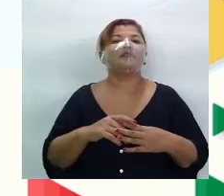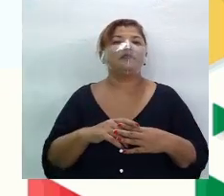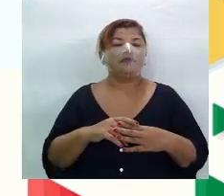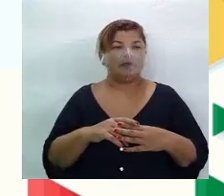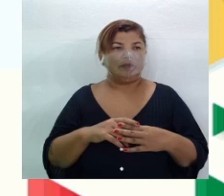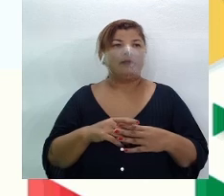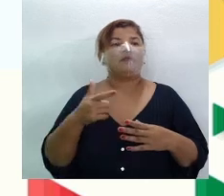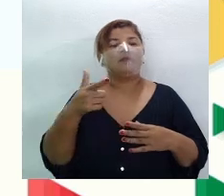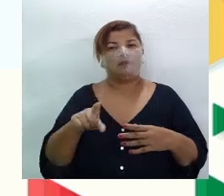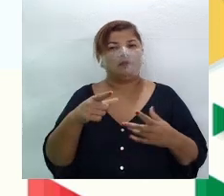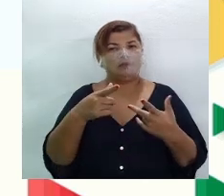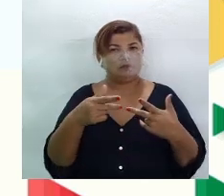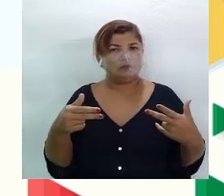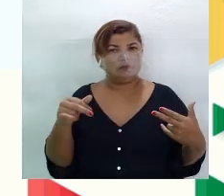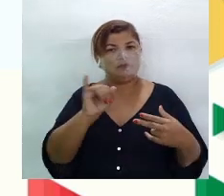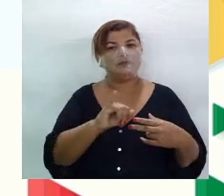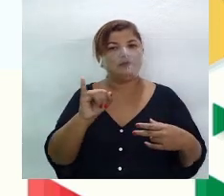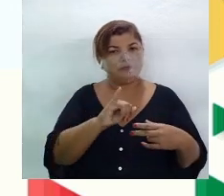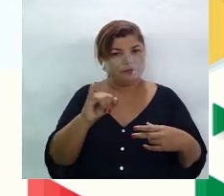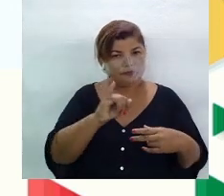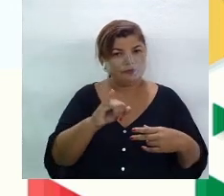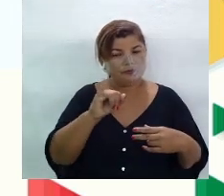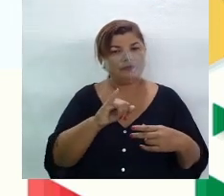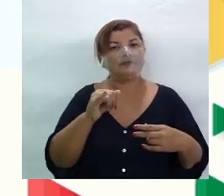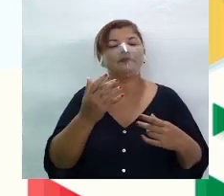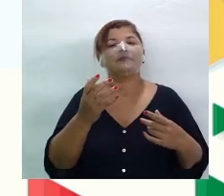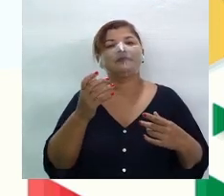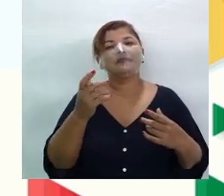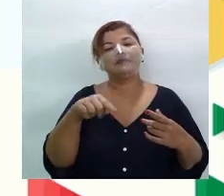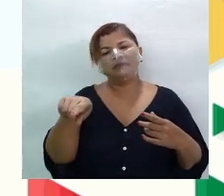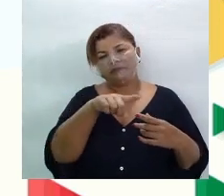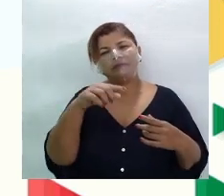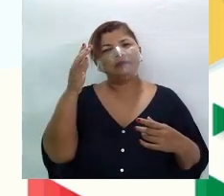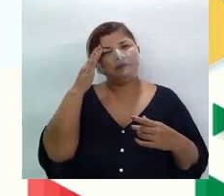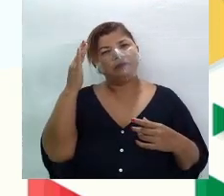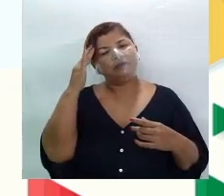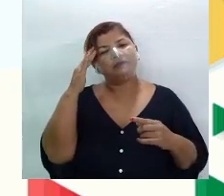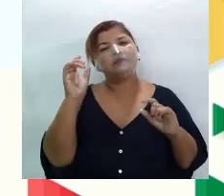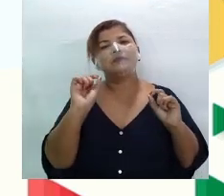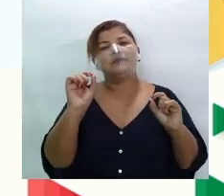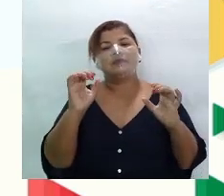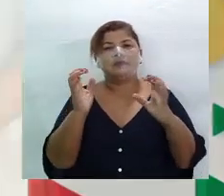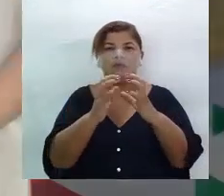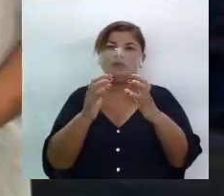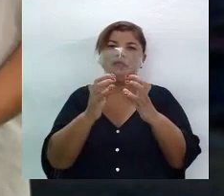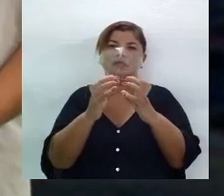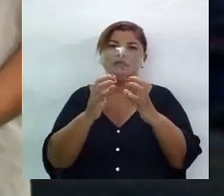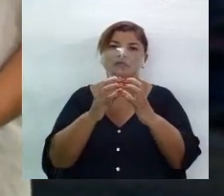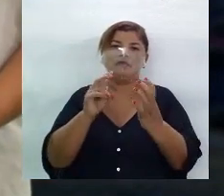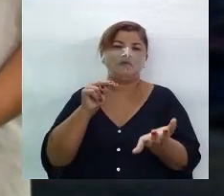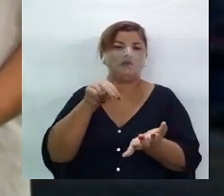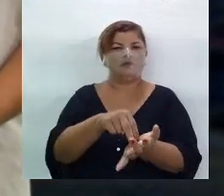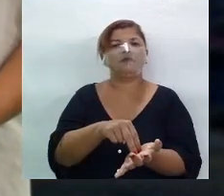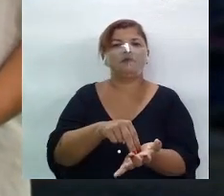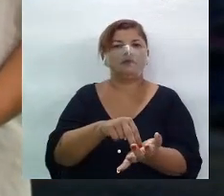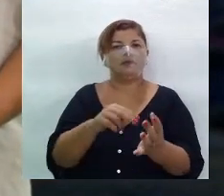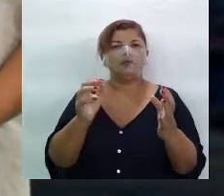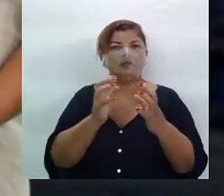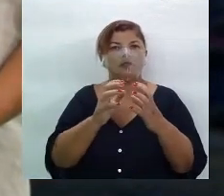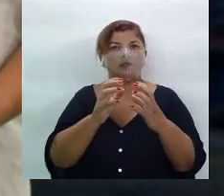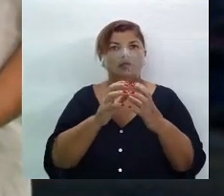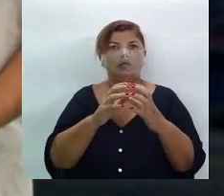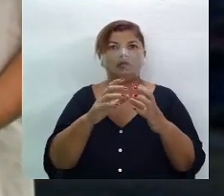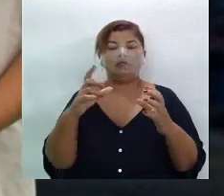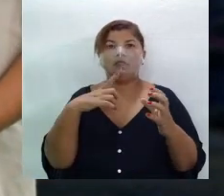que eu gostaria que o estudante escutasse agora, é que Recife, professor James, ostenta o título de a cidade mais